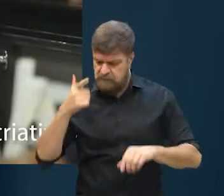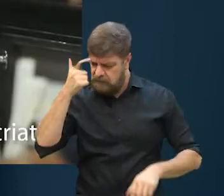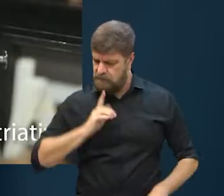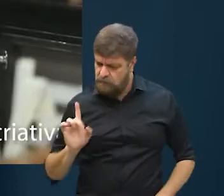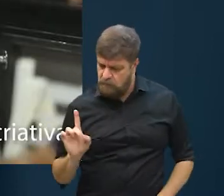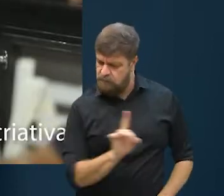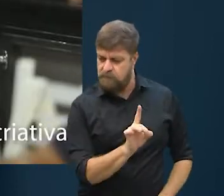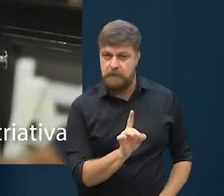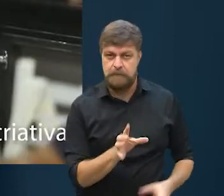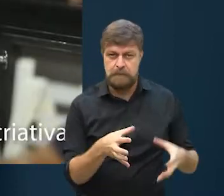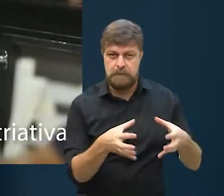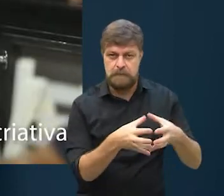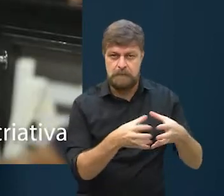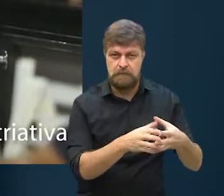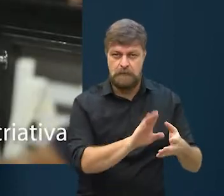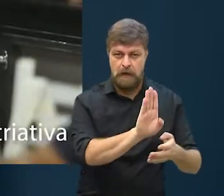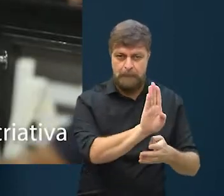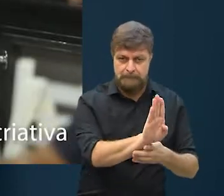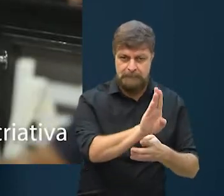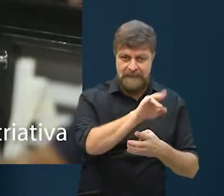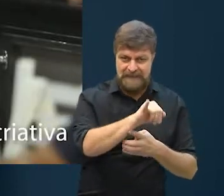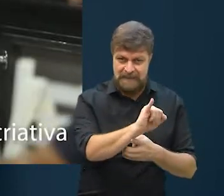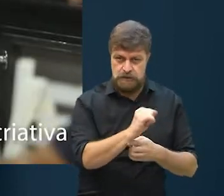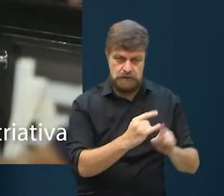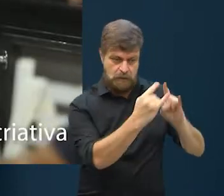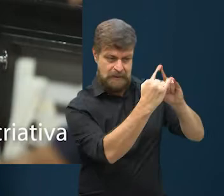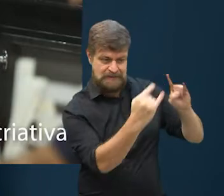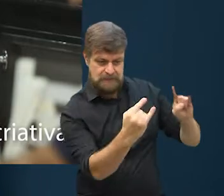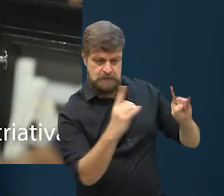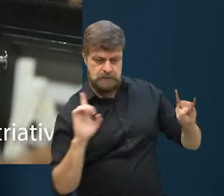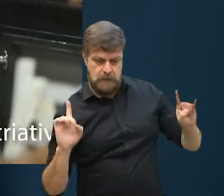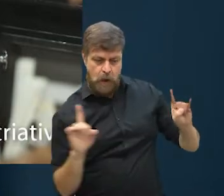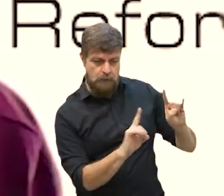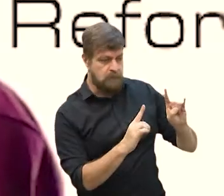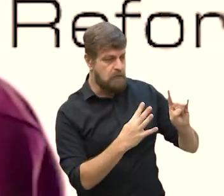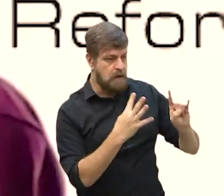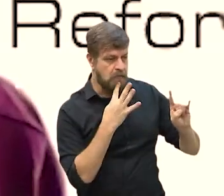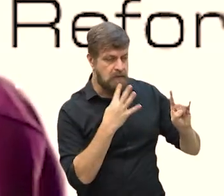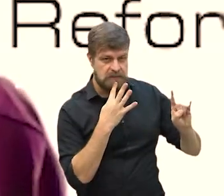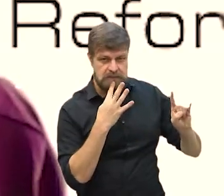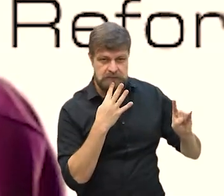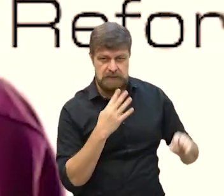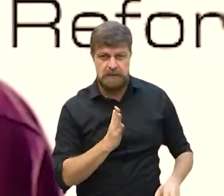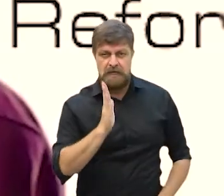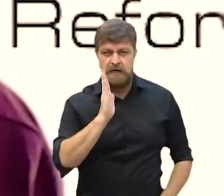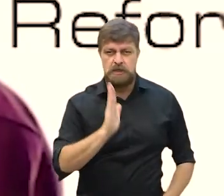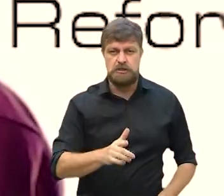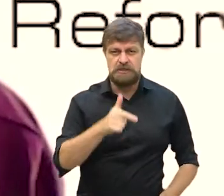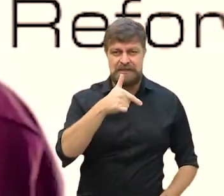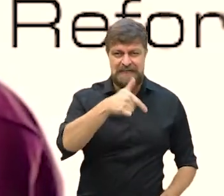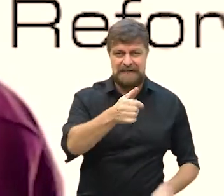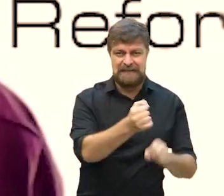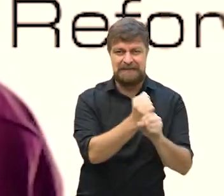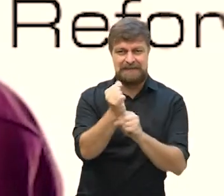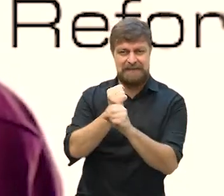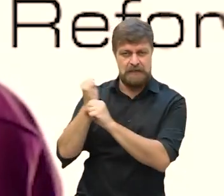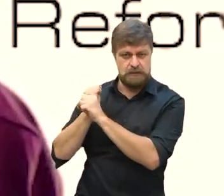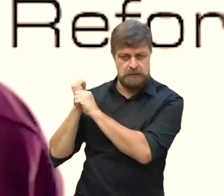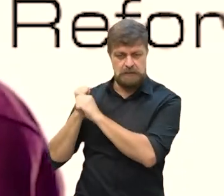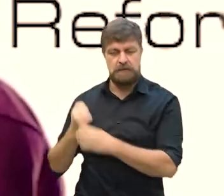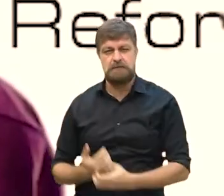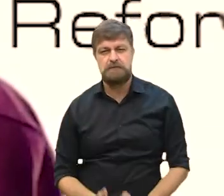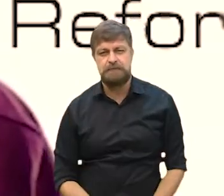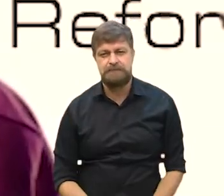BNI estava com um pequeno stand lá, e foi onde eu conheci eles. E isso já fazem 7 anos ou